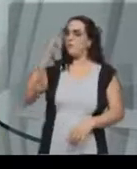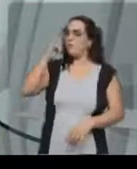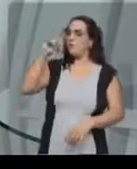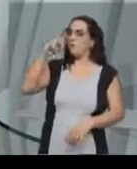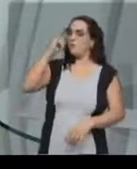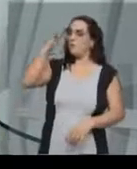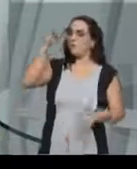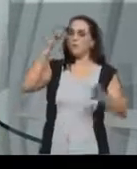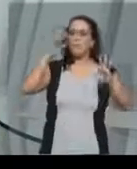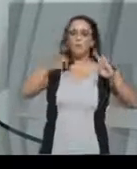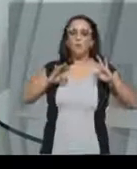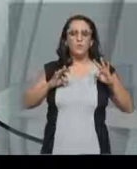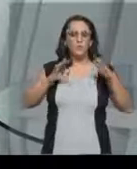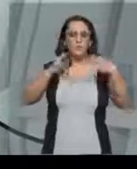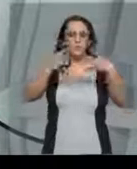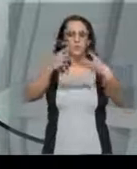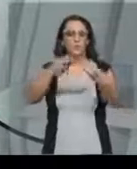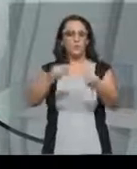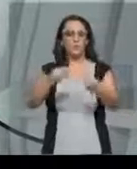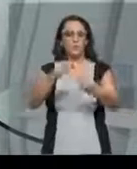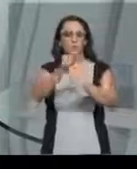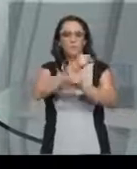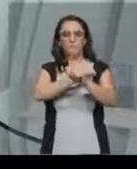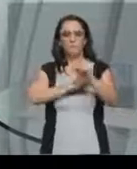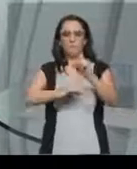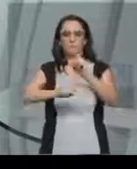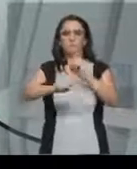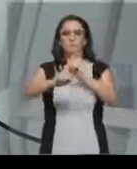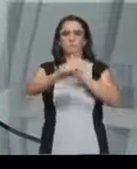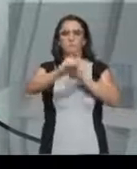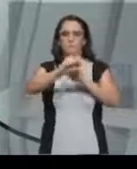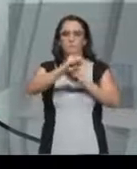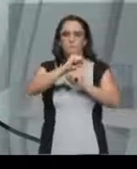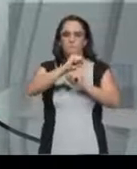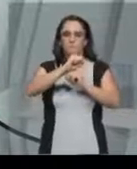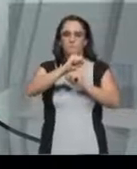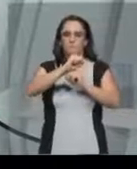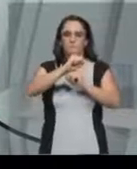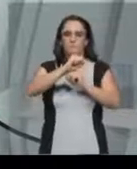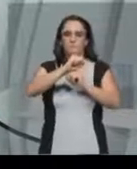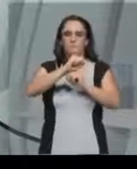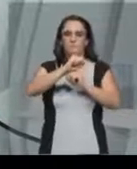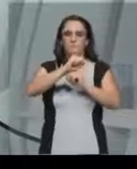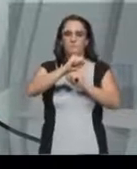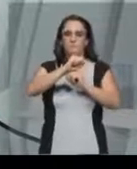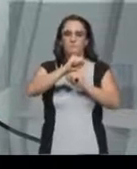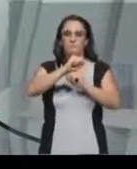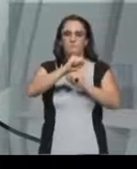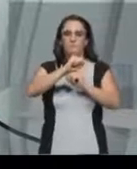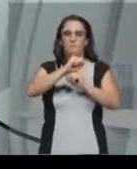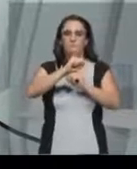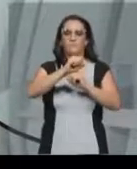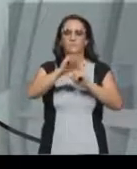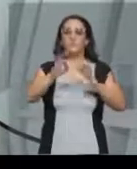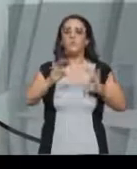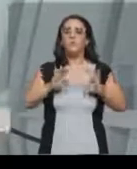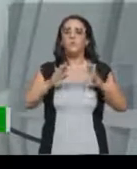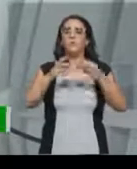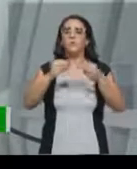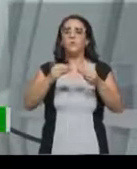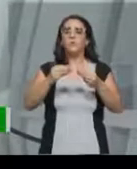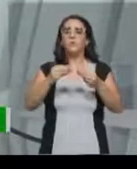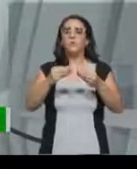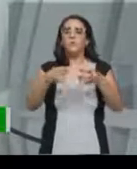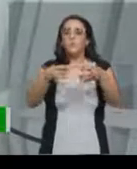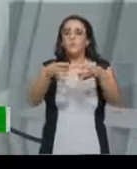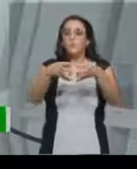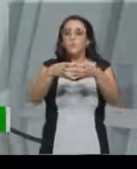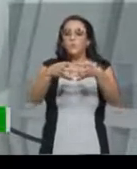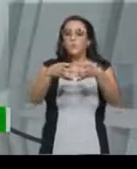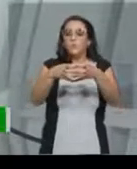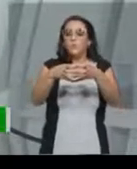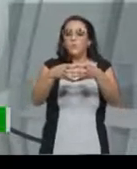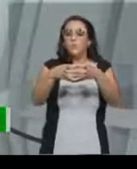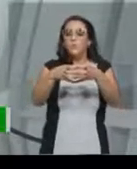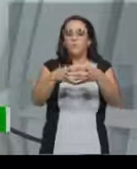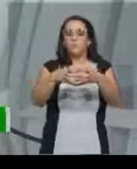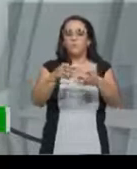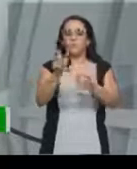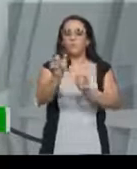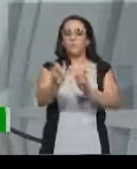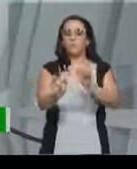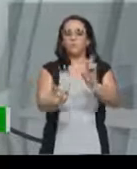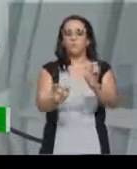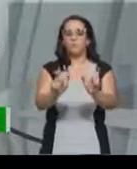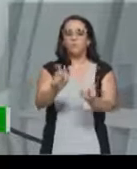toda uma comunidade, né, para todo um grupo, né, de pessoas ali. Então, a notícia,